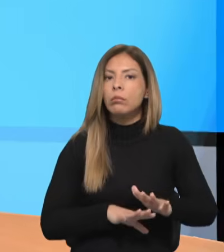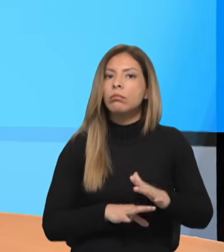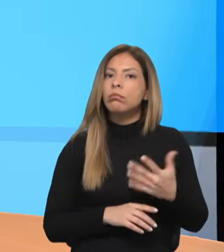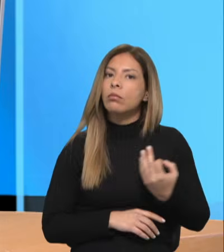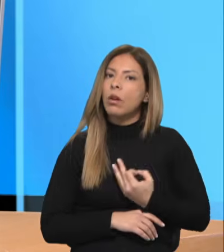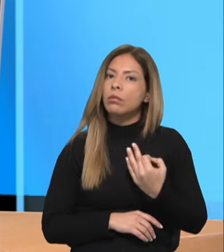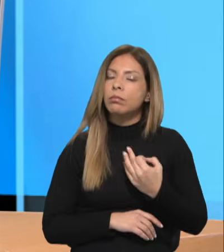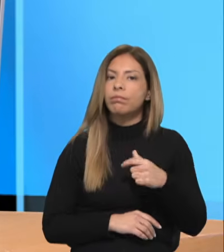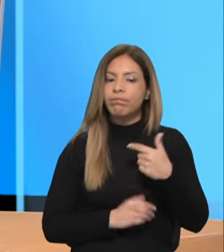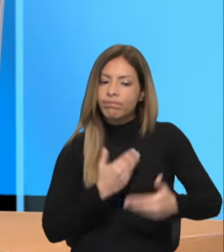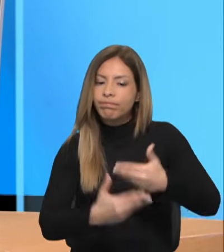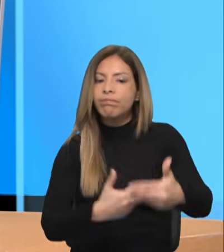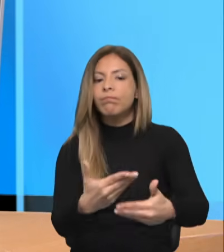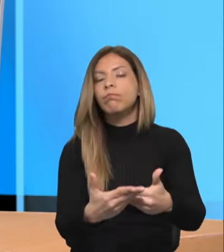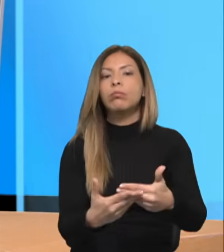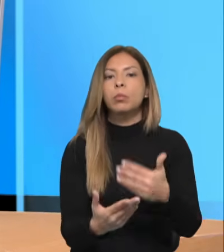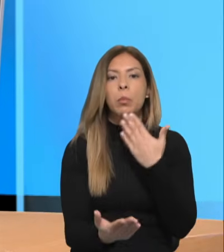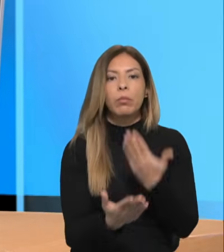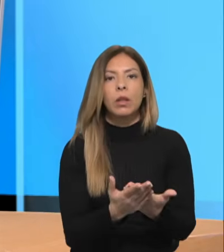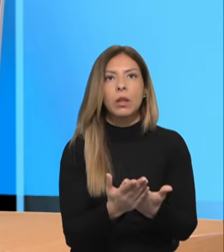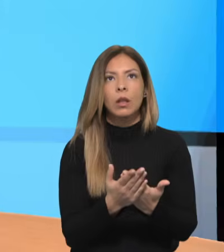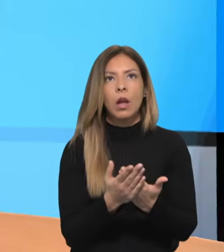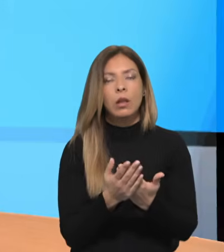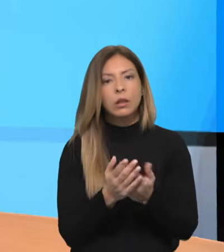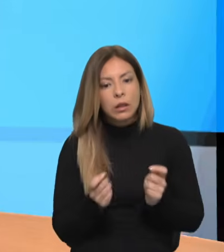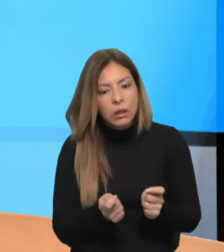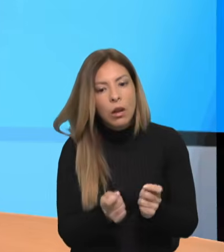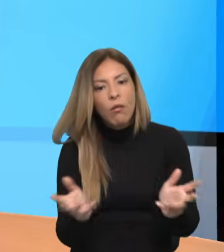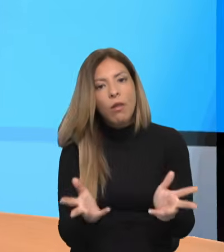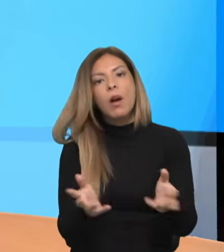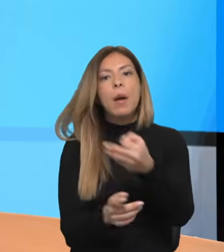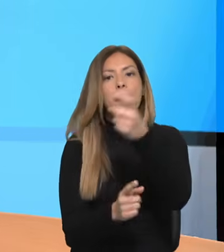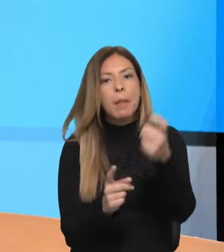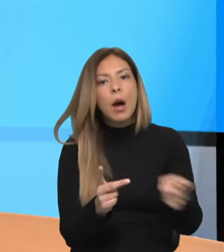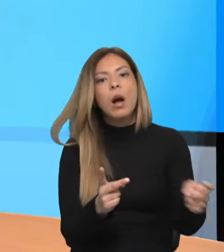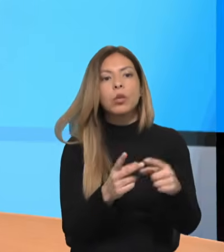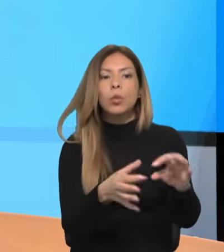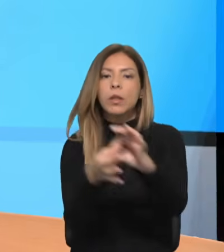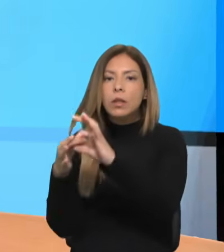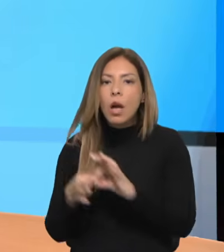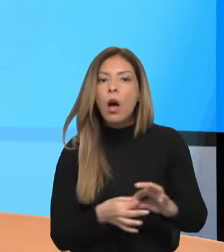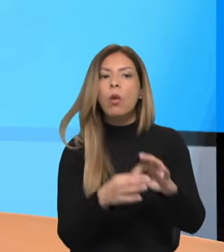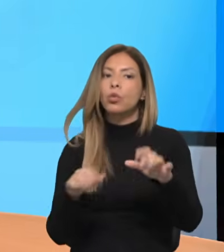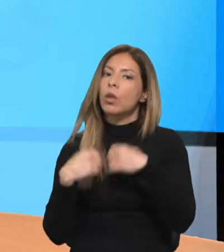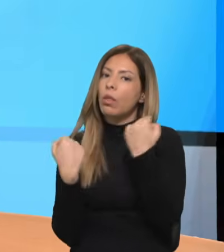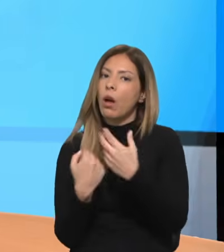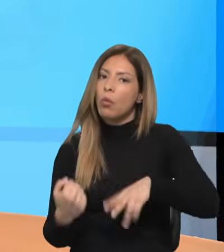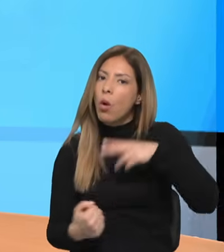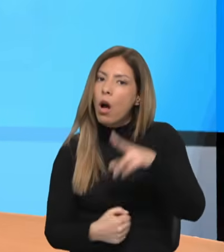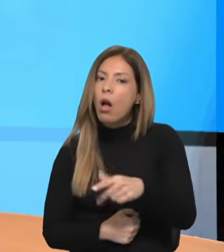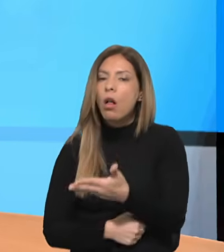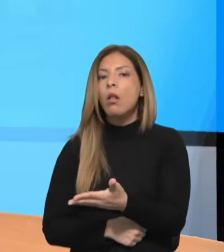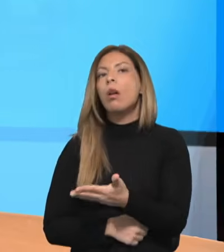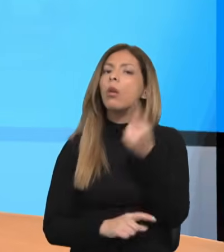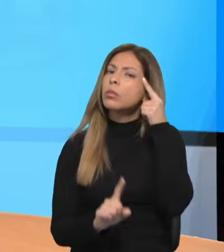circunstância da Conferência Episcopal, apelando à promoção da paz, da justiça e da coesão, nomeadamente na sociedade portuguesa. São